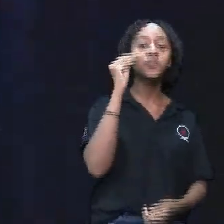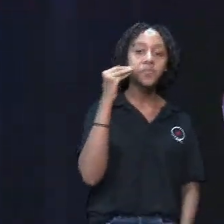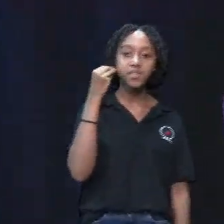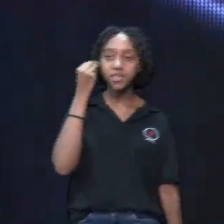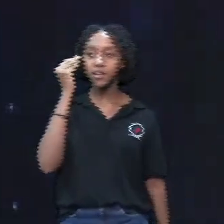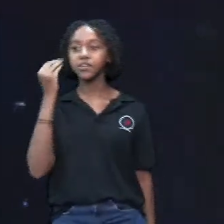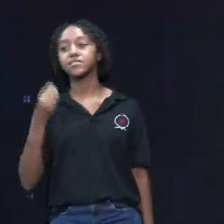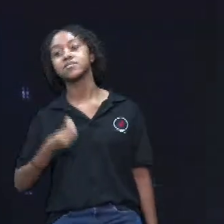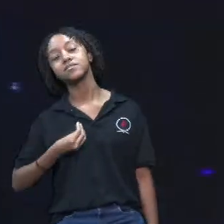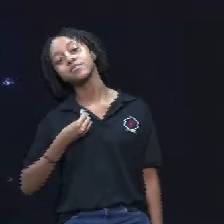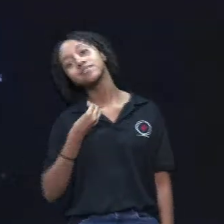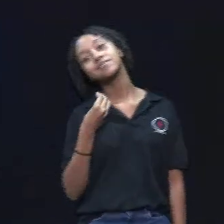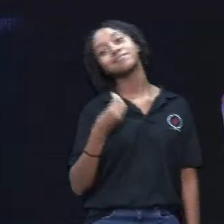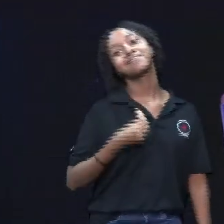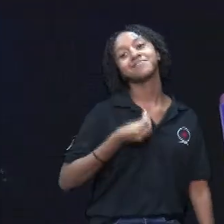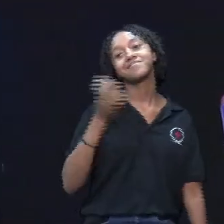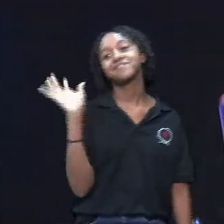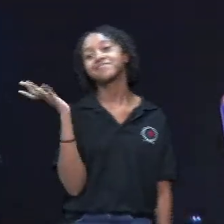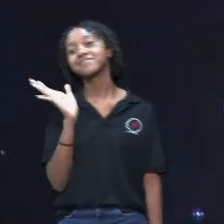viver pra te